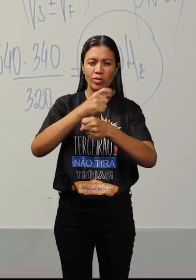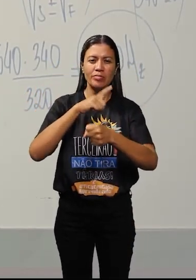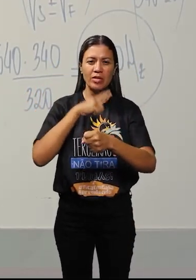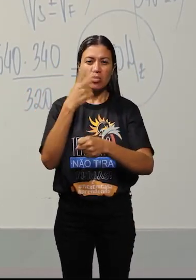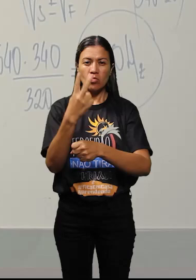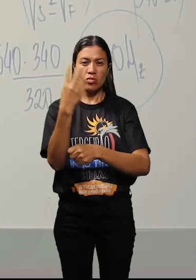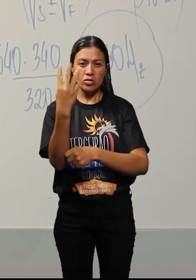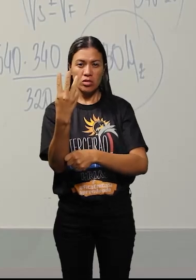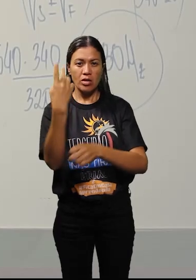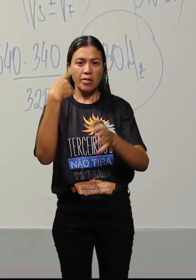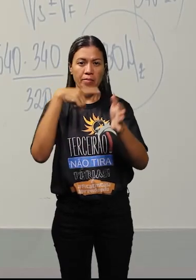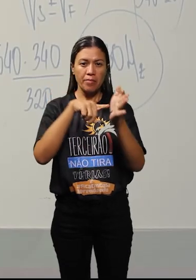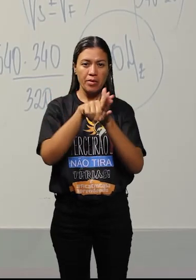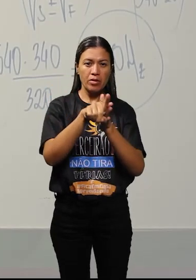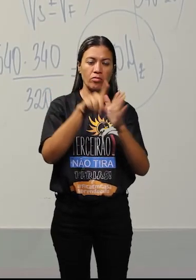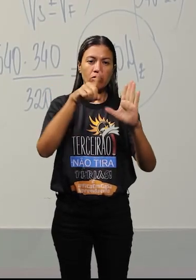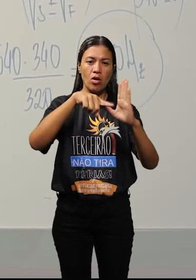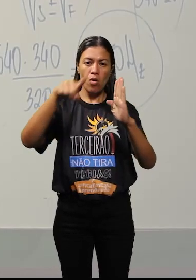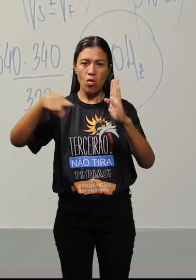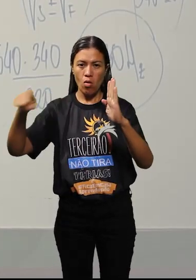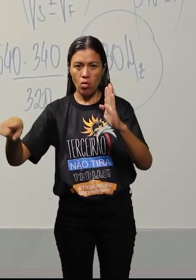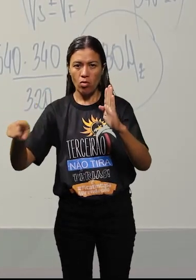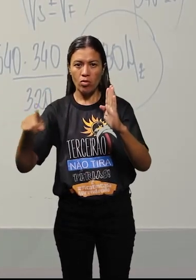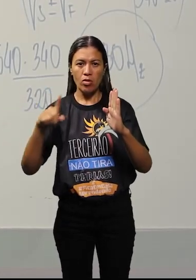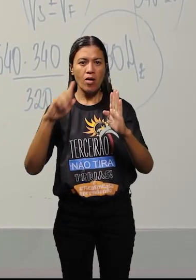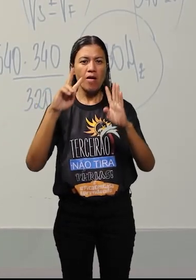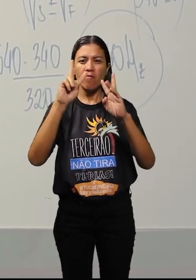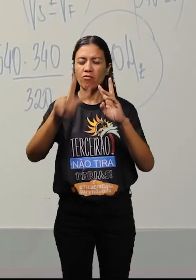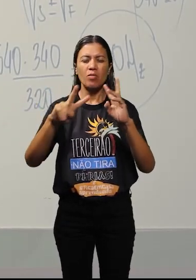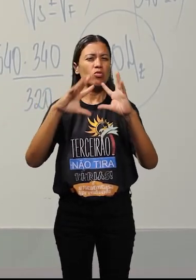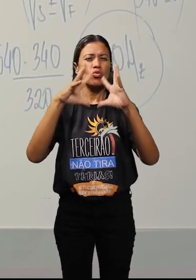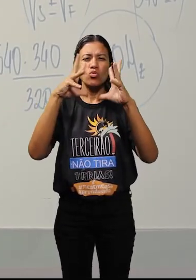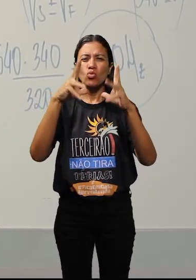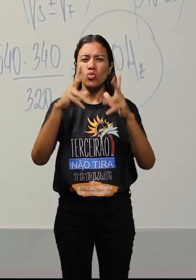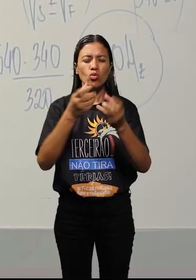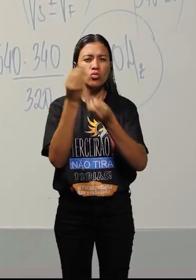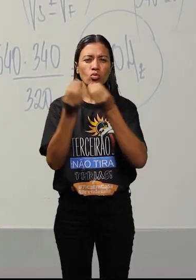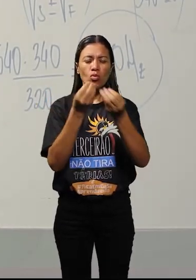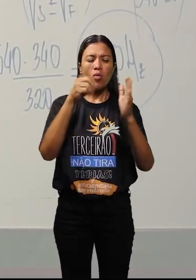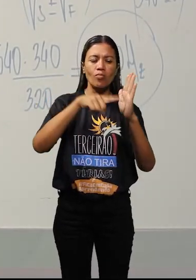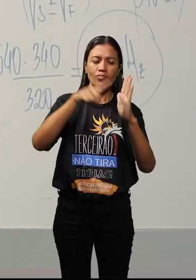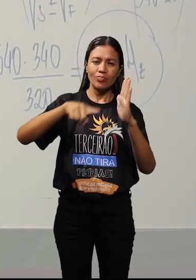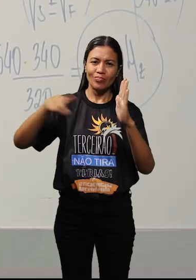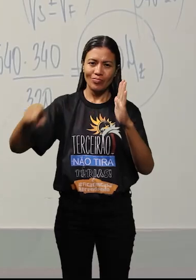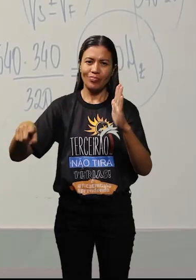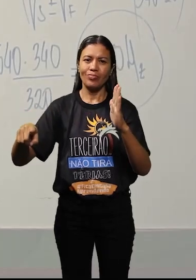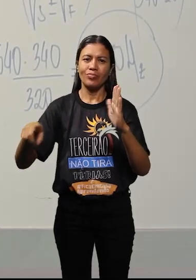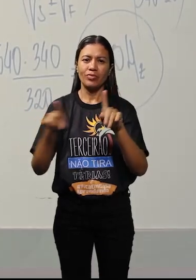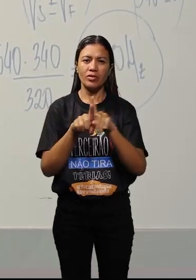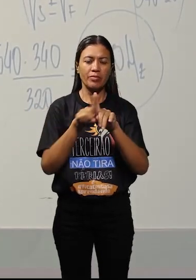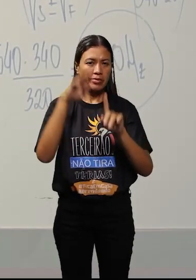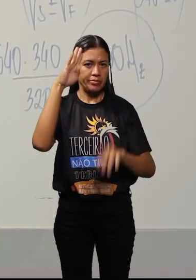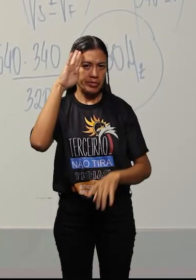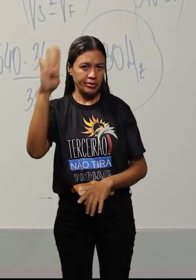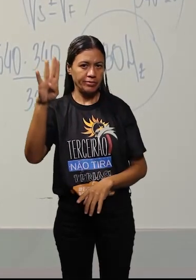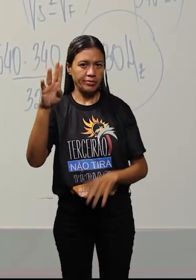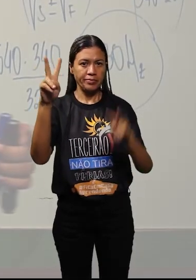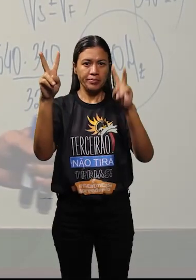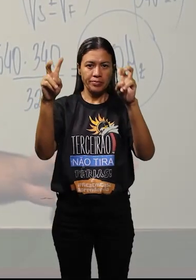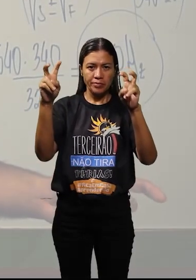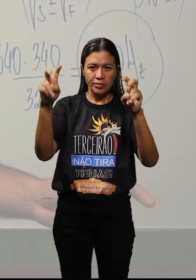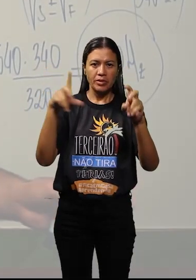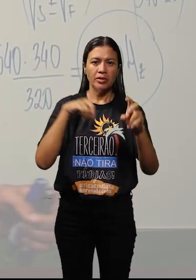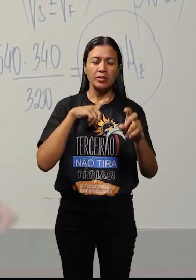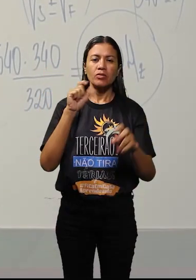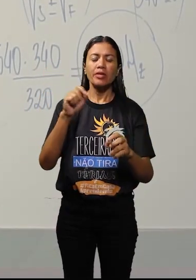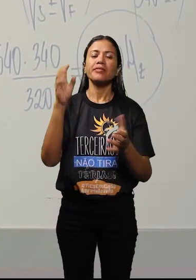3 questões aí sobre ondas, então nós vimos todo o aspecto ondulatório dos principais tópicos. É claro que tem coisa